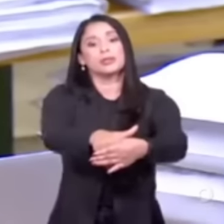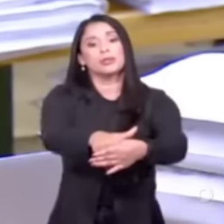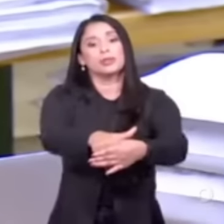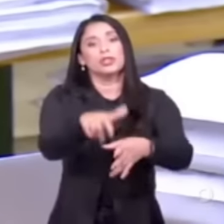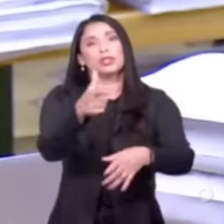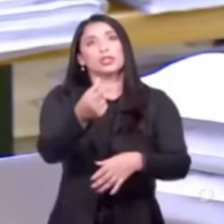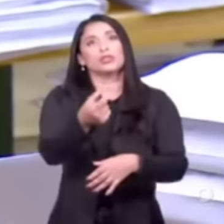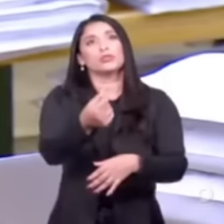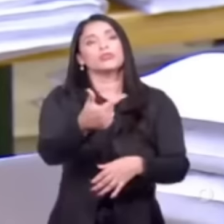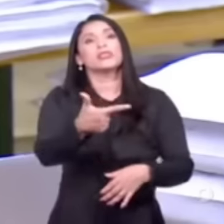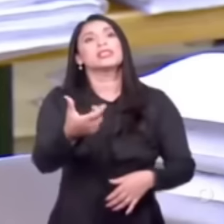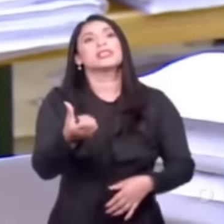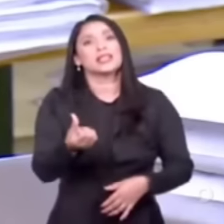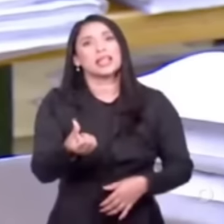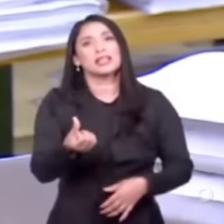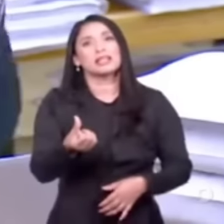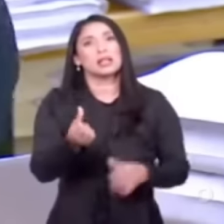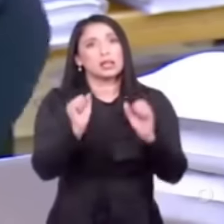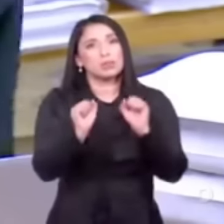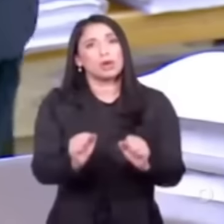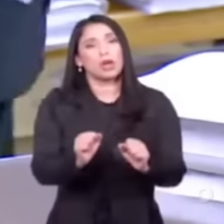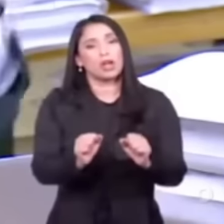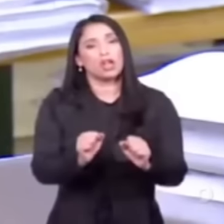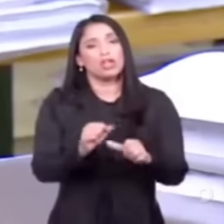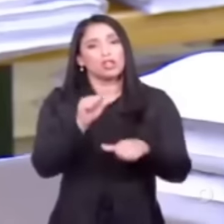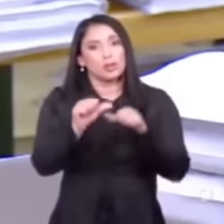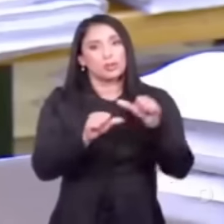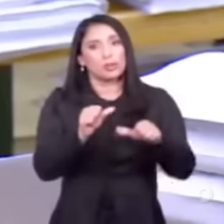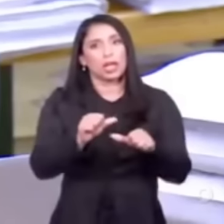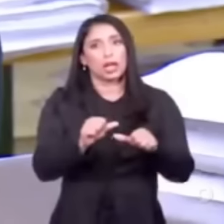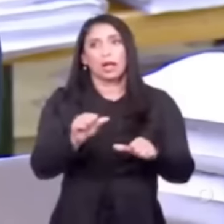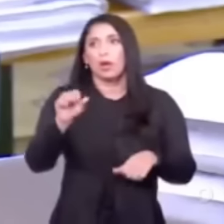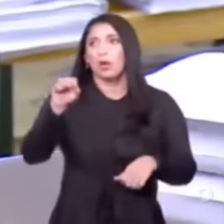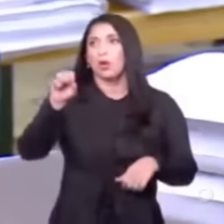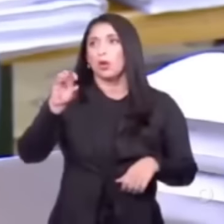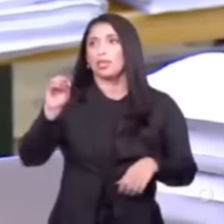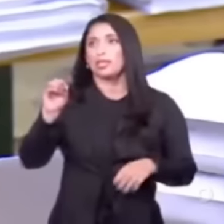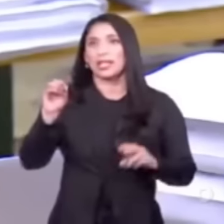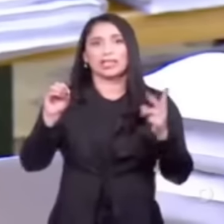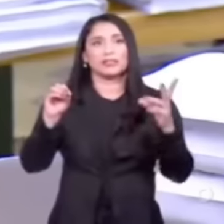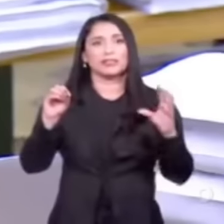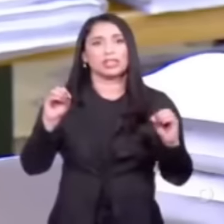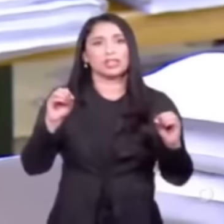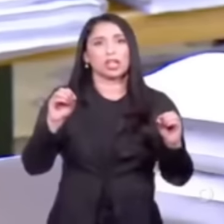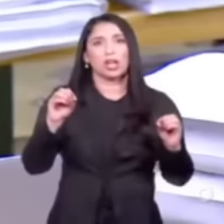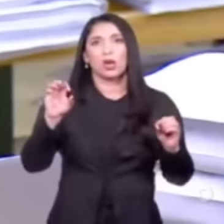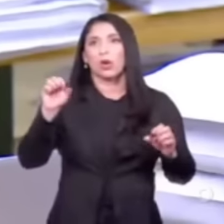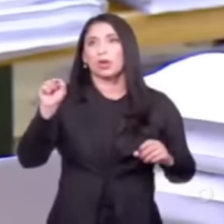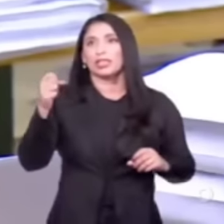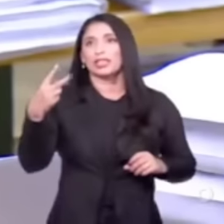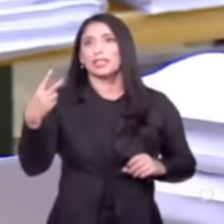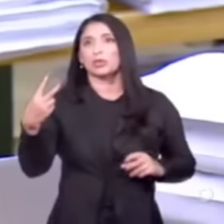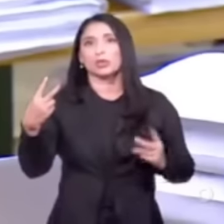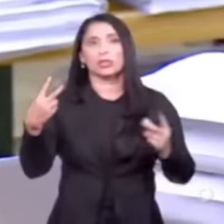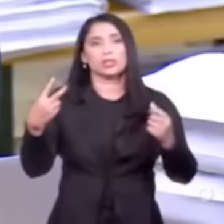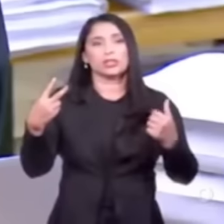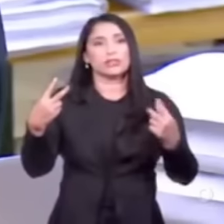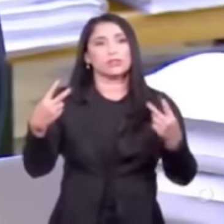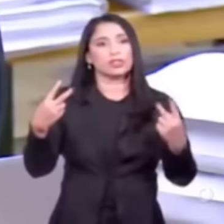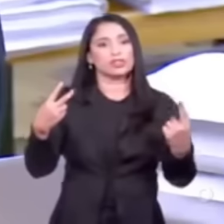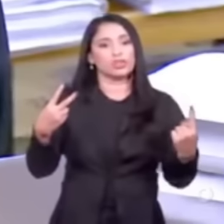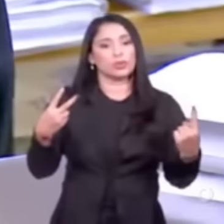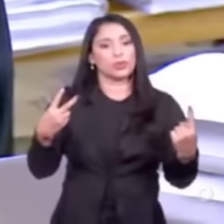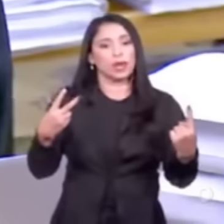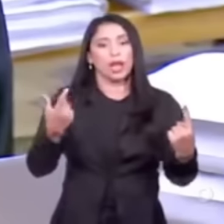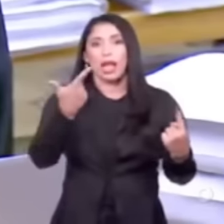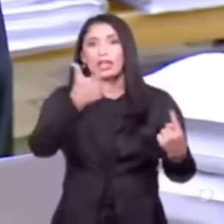de 2026, ele edita igual, só que ao invés de falar 80-20, fala 82-21. Aí vai